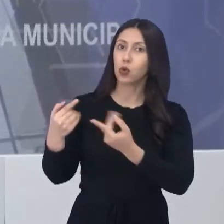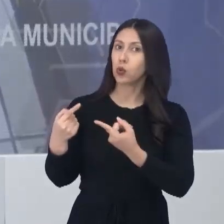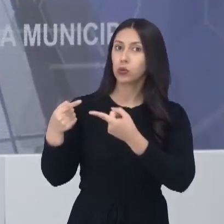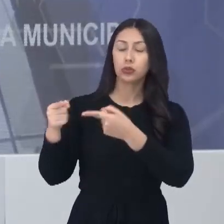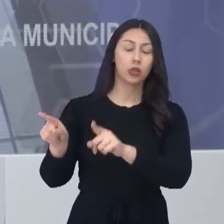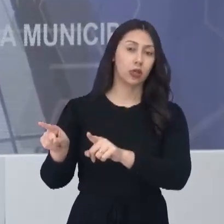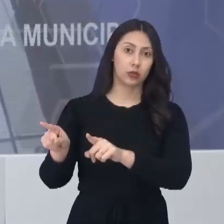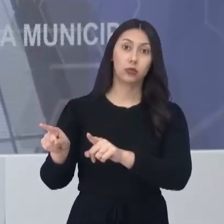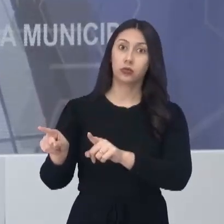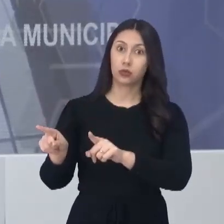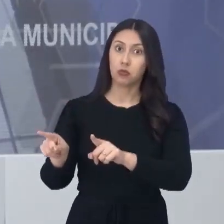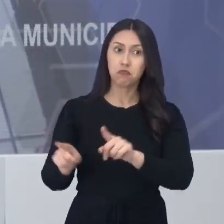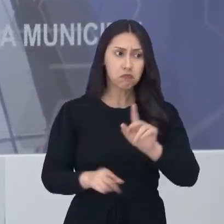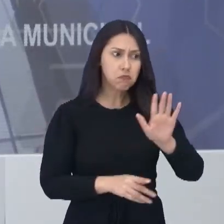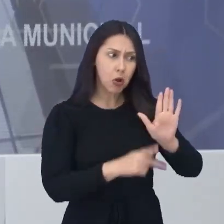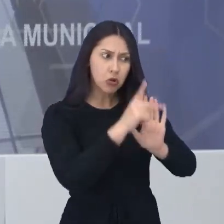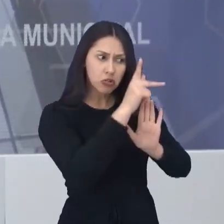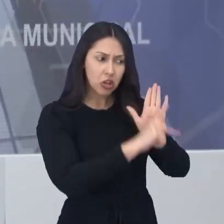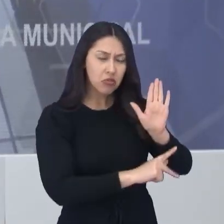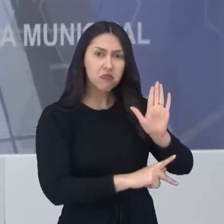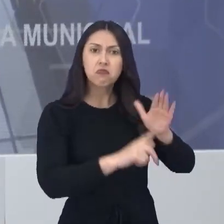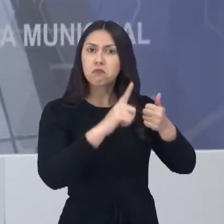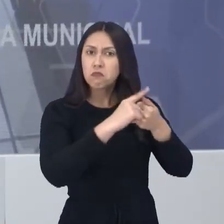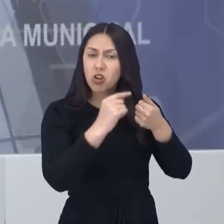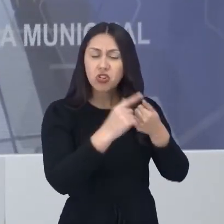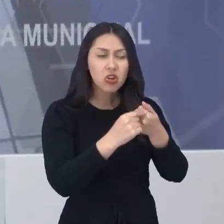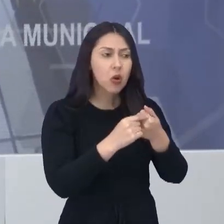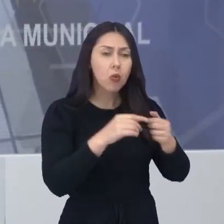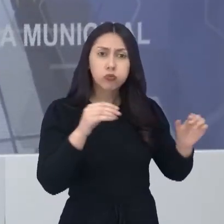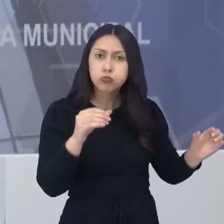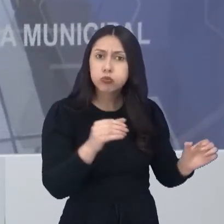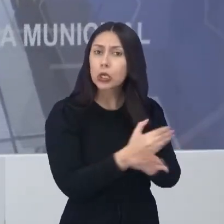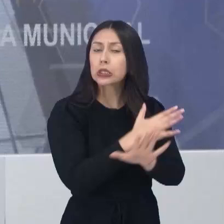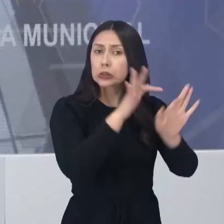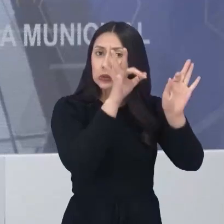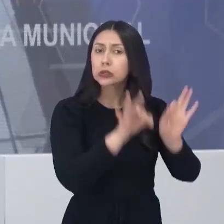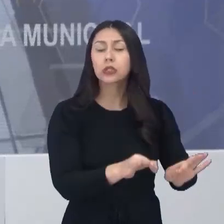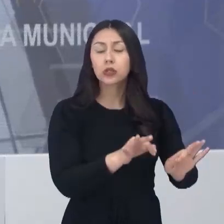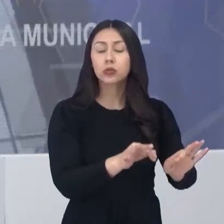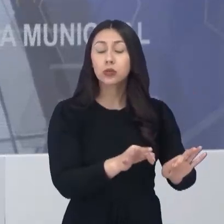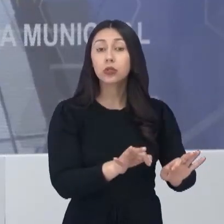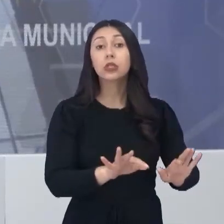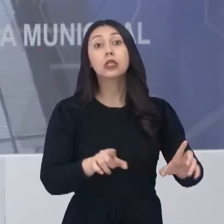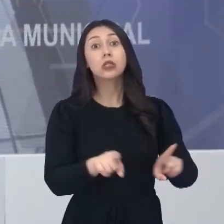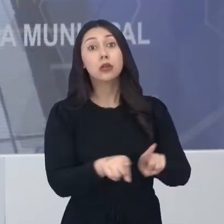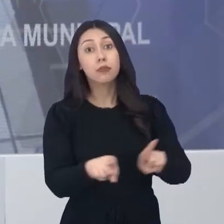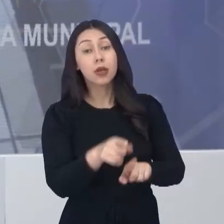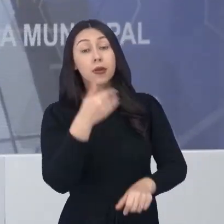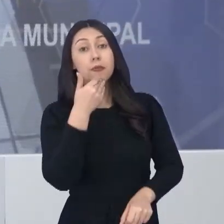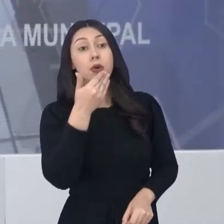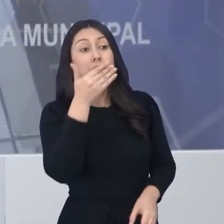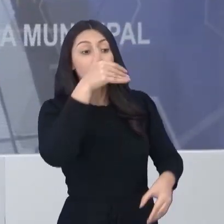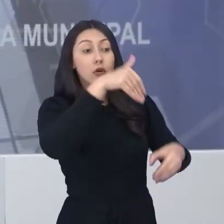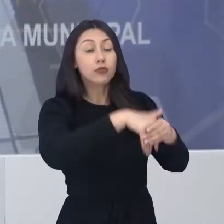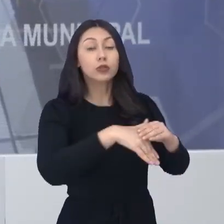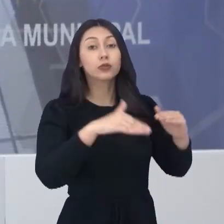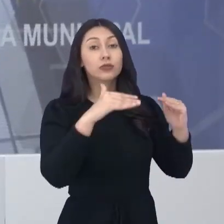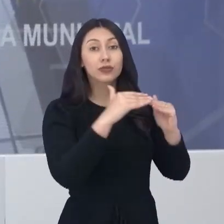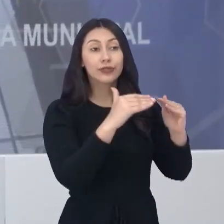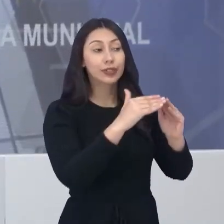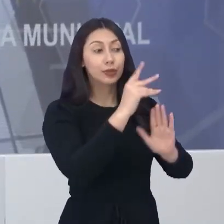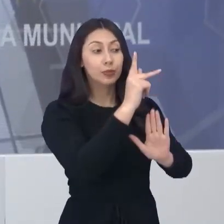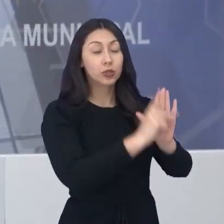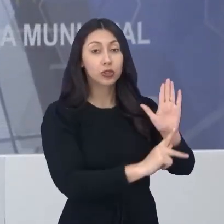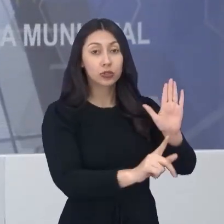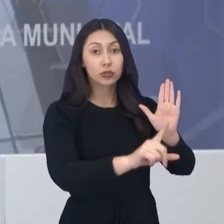projeto não seja esvaziado, os artigos não sejam suprimidos, e voto favorável ao